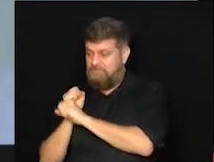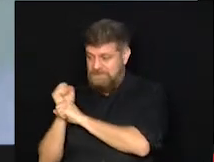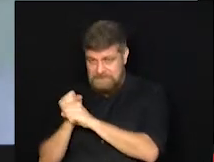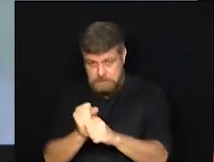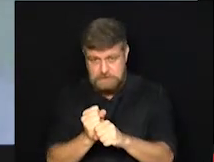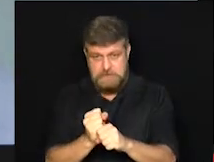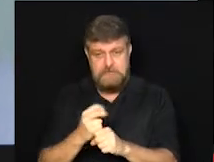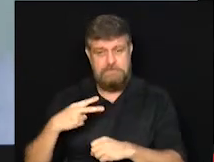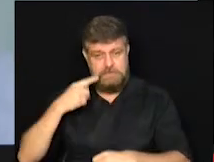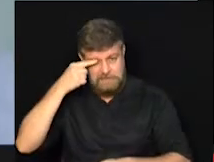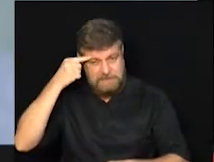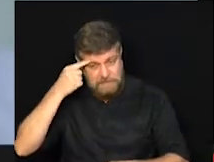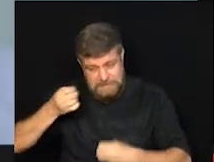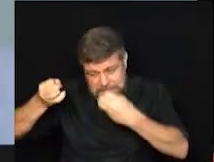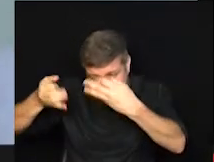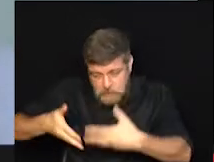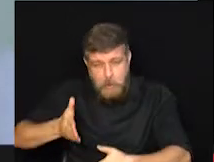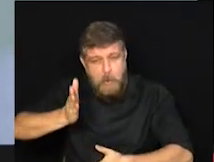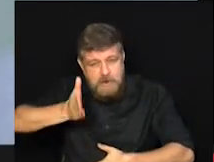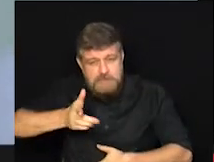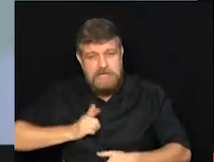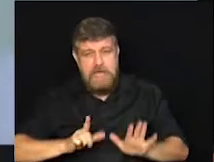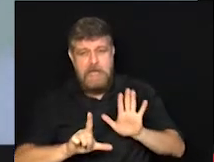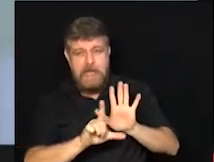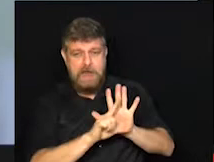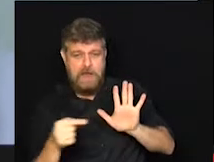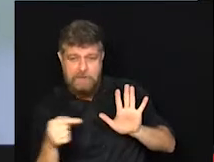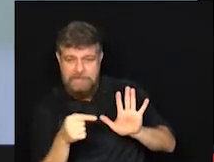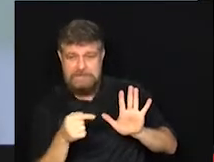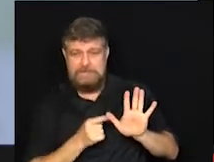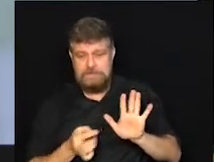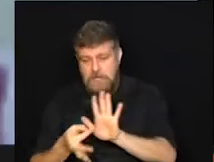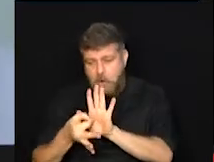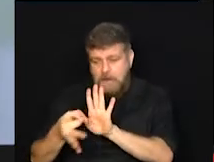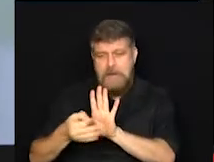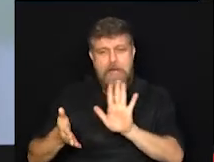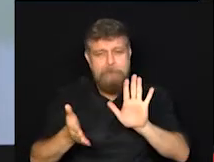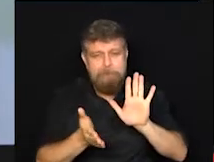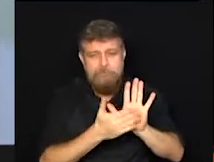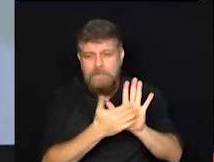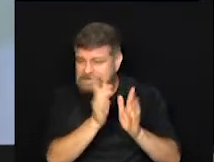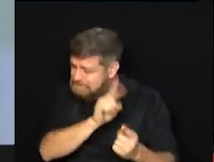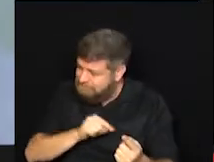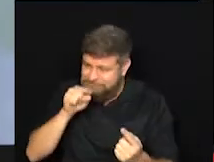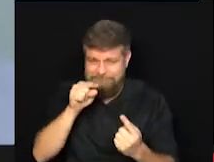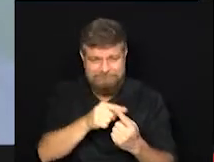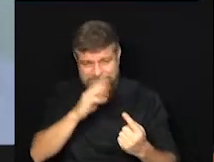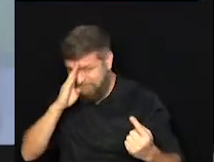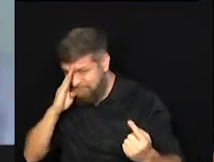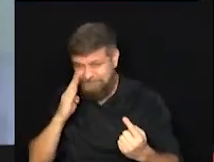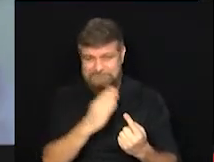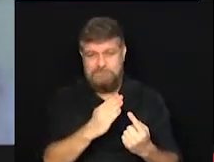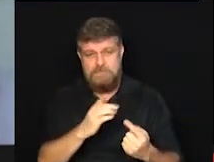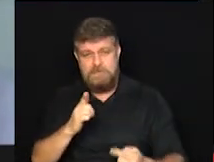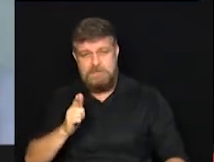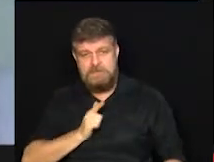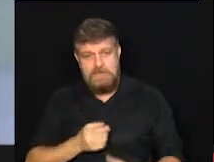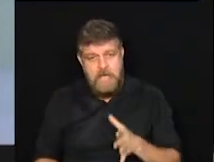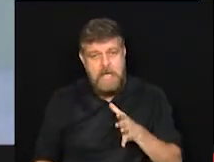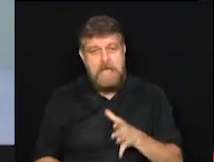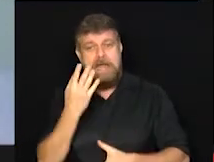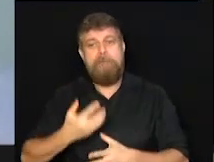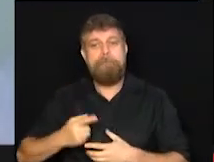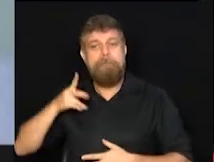bem ressaltou. Foi uma lei criada em conjunto, com um propósito muito objetivo de implementar essas